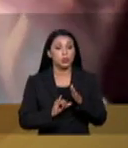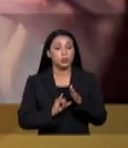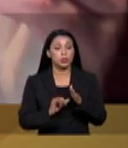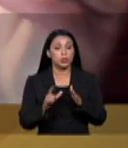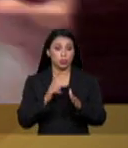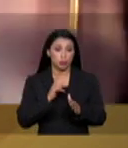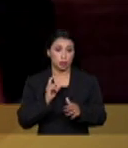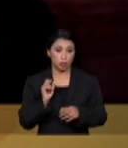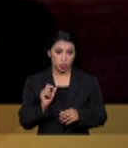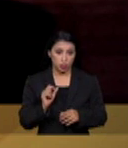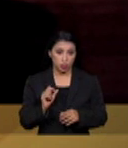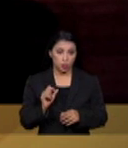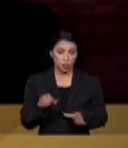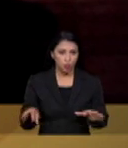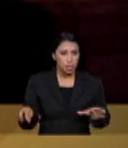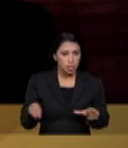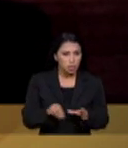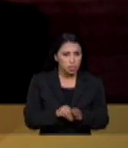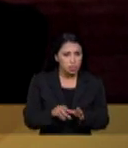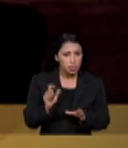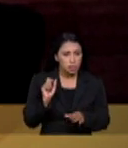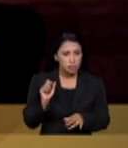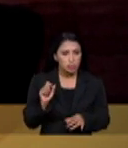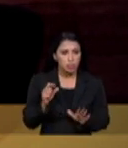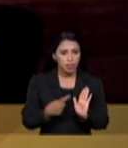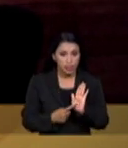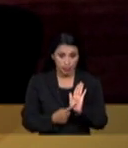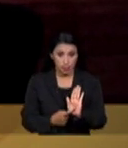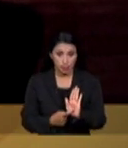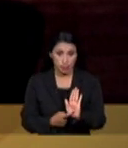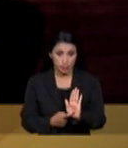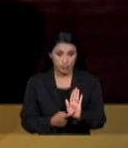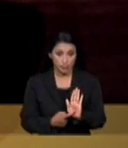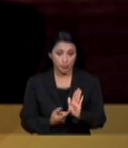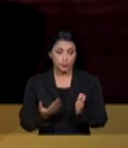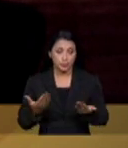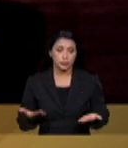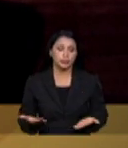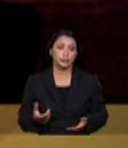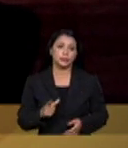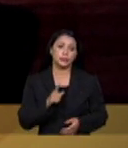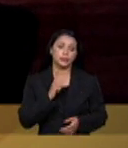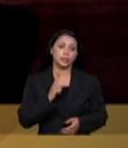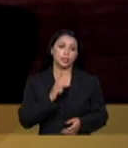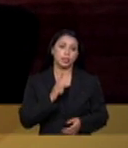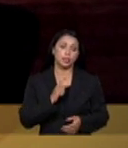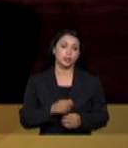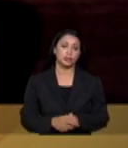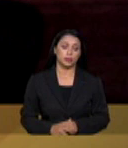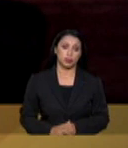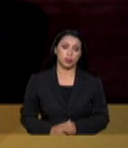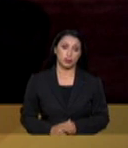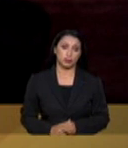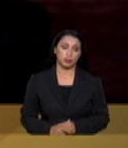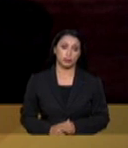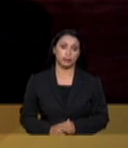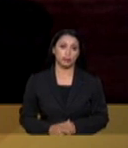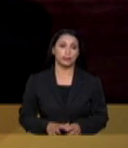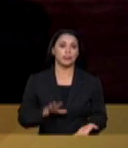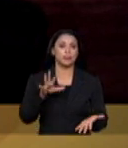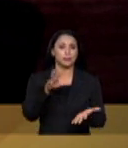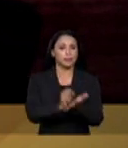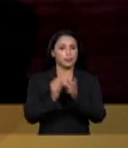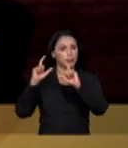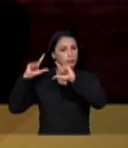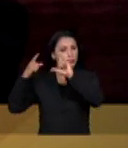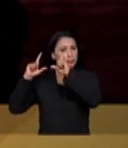partes inseridas na parte dispositiva fundada na consideração de que a posse